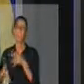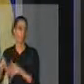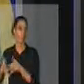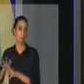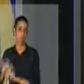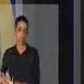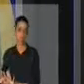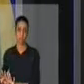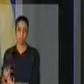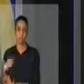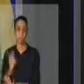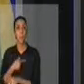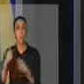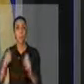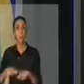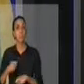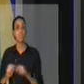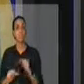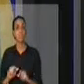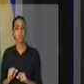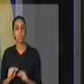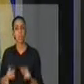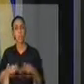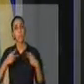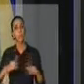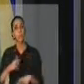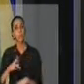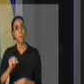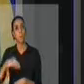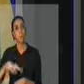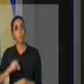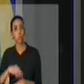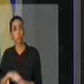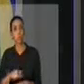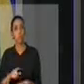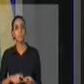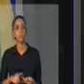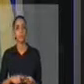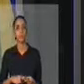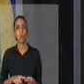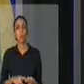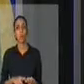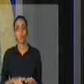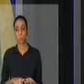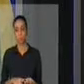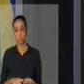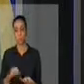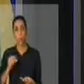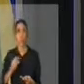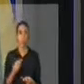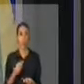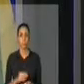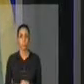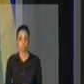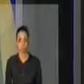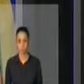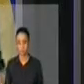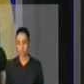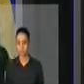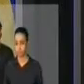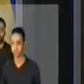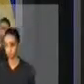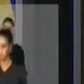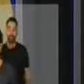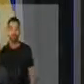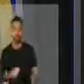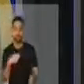E nós precisamos contar com projetos como o Pronon, ou às vezes emendas parlamentares de vossas senhorias, para poder pagar os custos